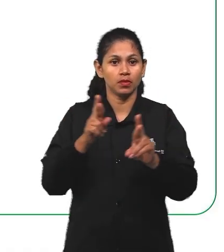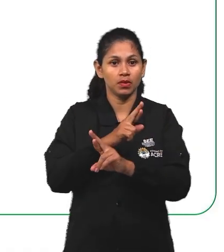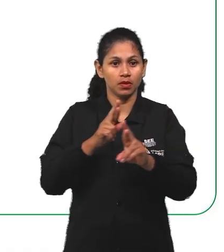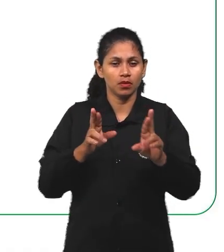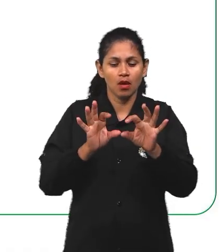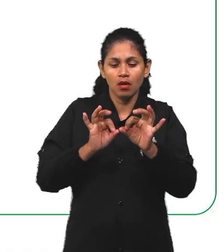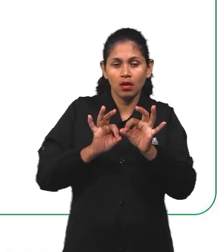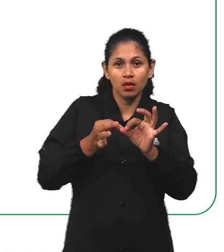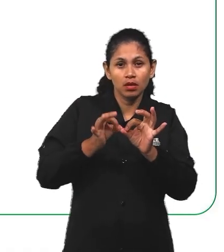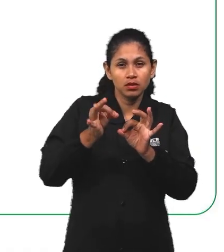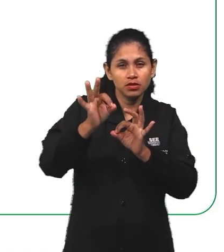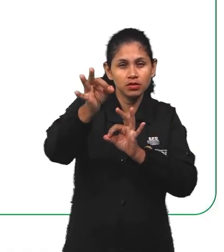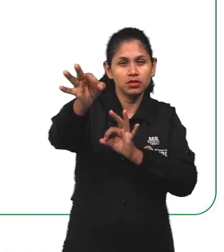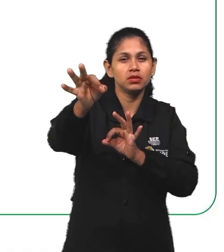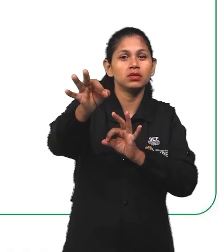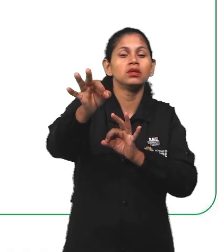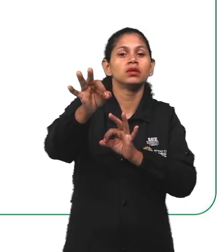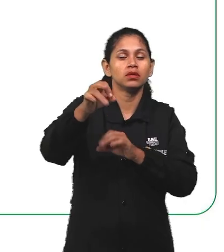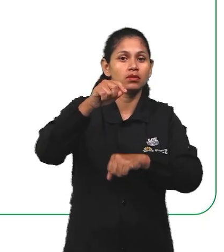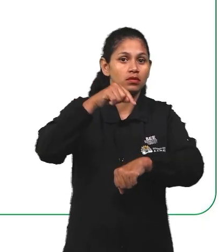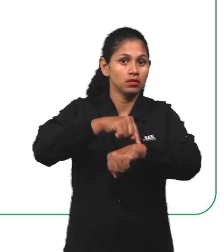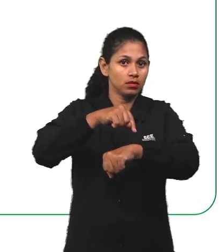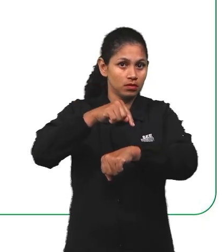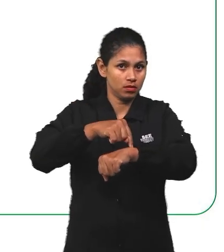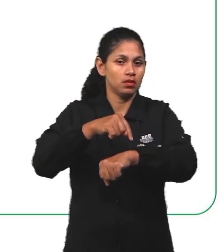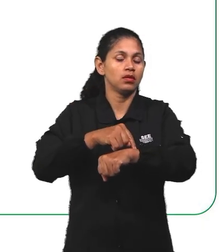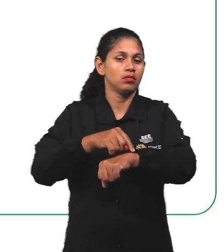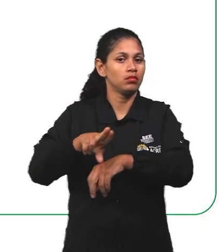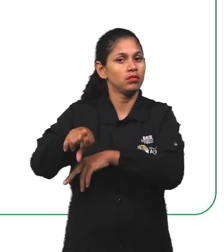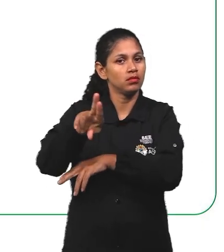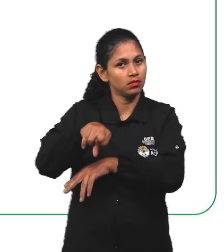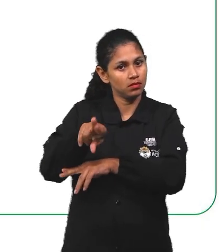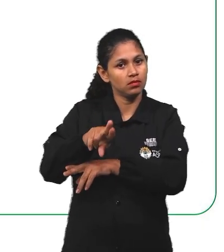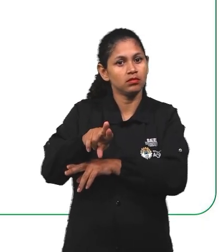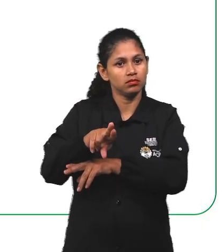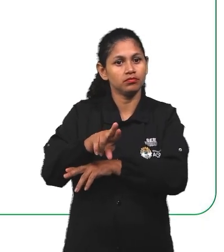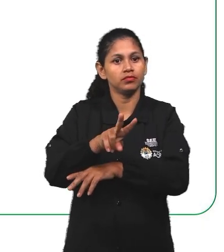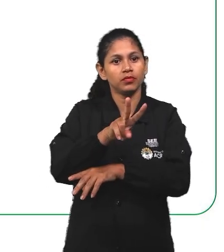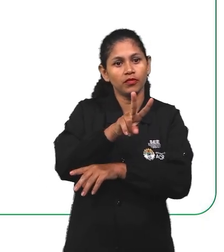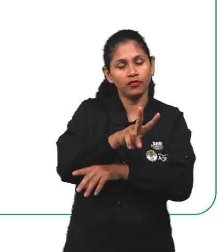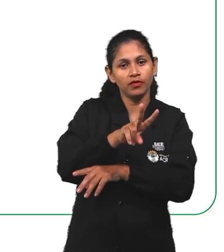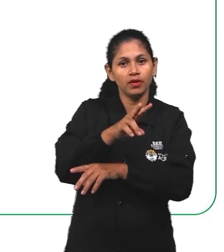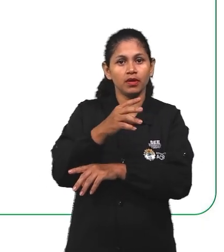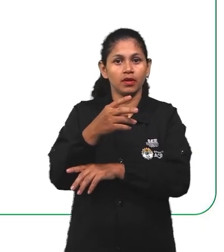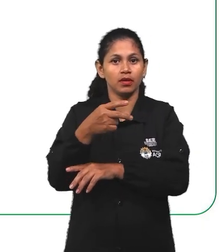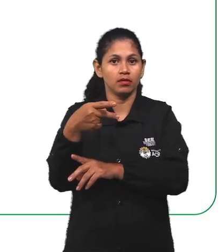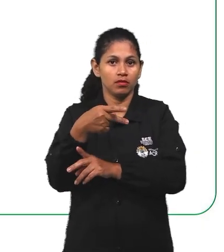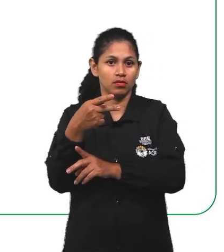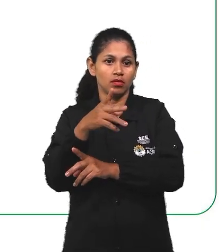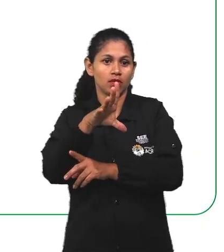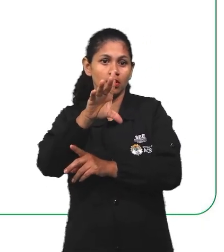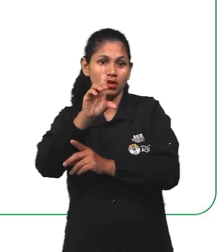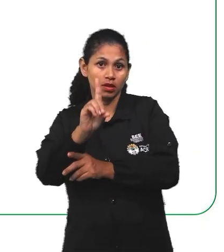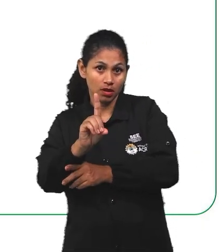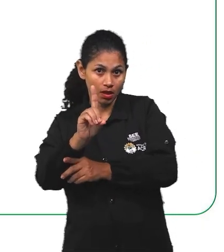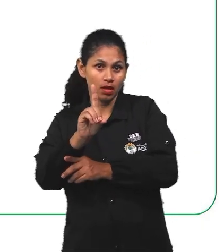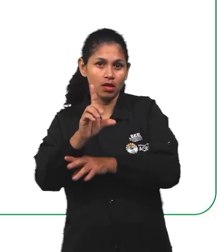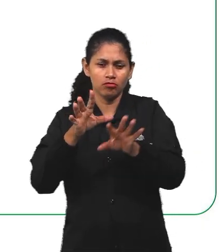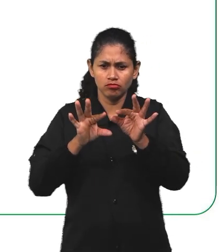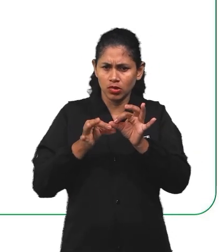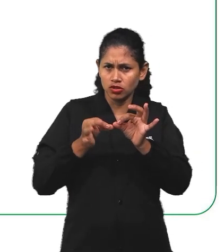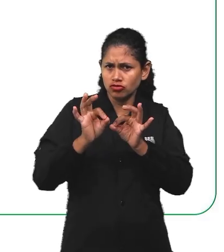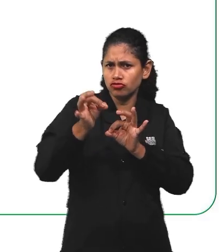distância percorrida pelo tempo gasto na fórmula V igual a D dividido para T, onde V é a